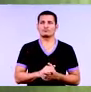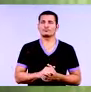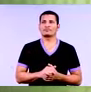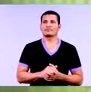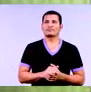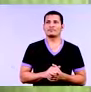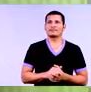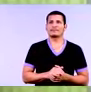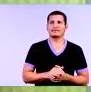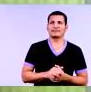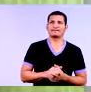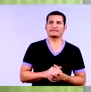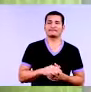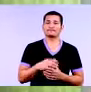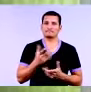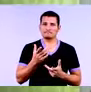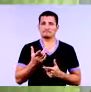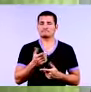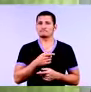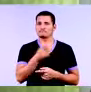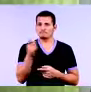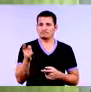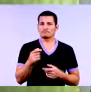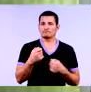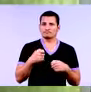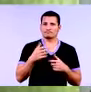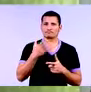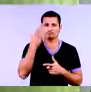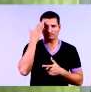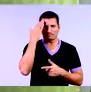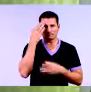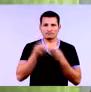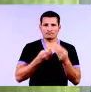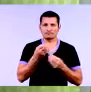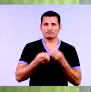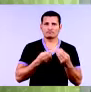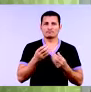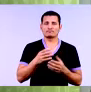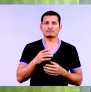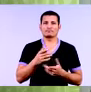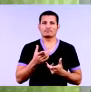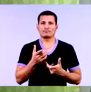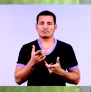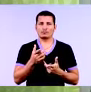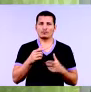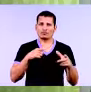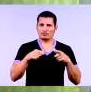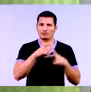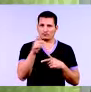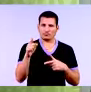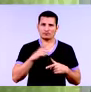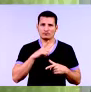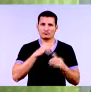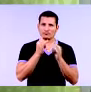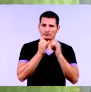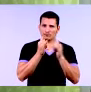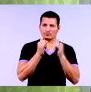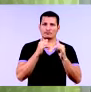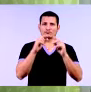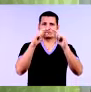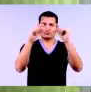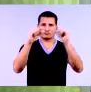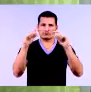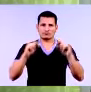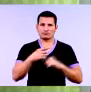isso no trabalhar de vocês, que vai ter muita informação entrando para o formulário e vocês vão ter